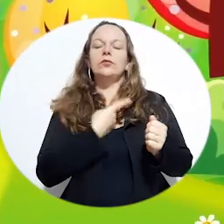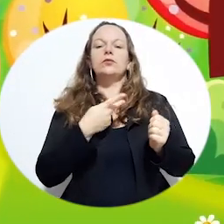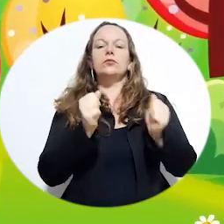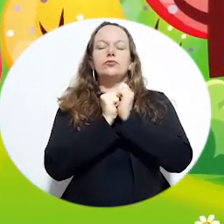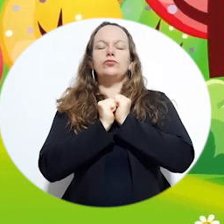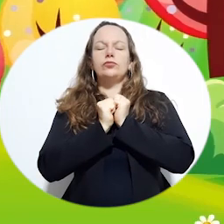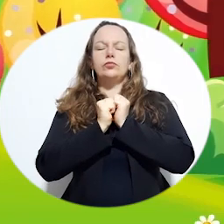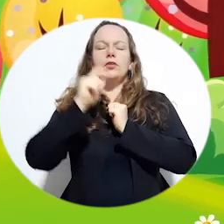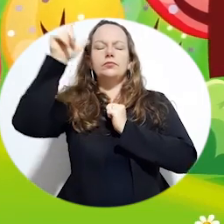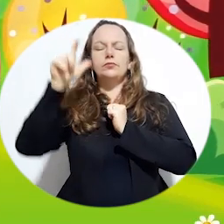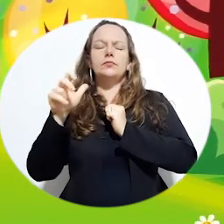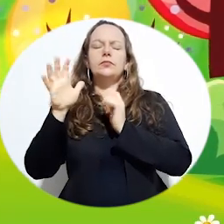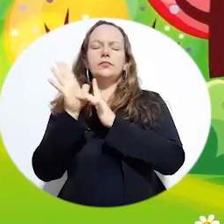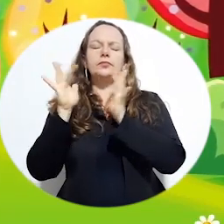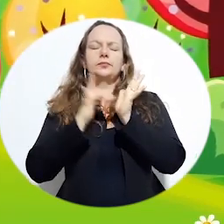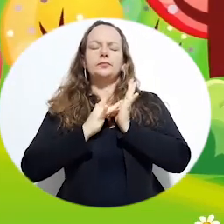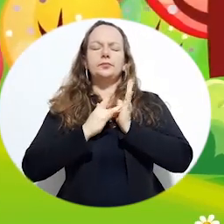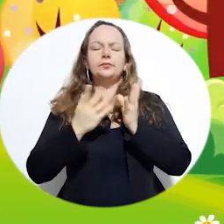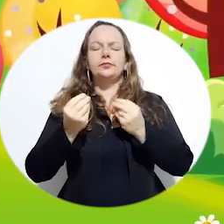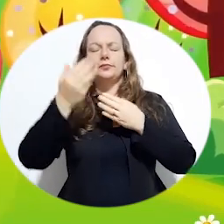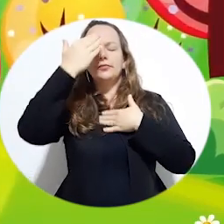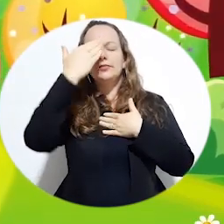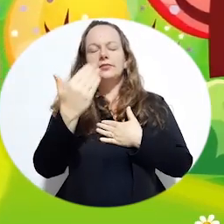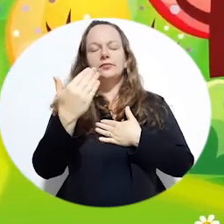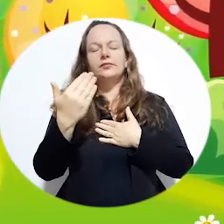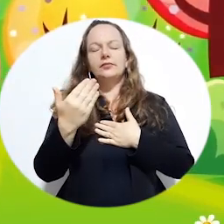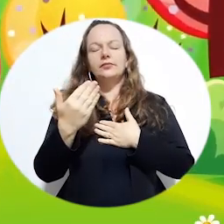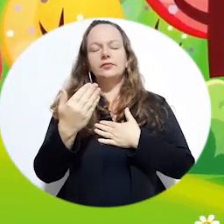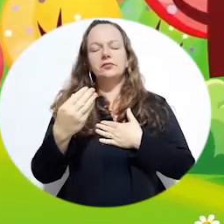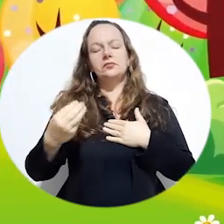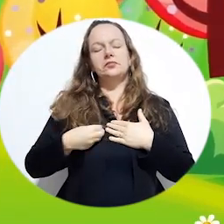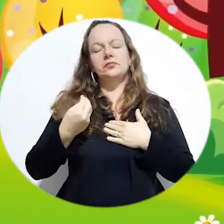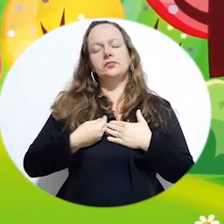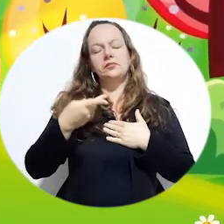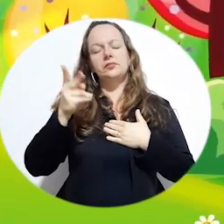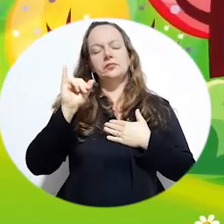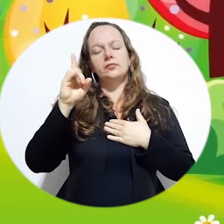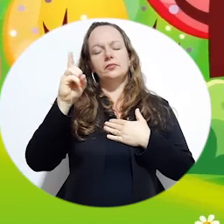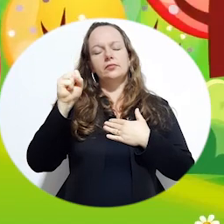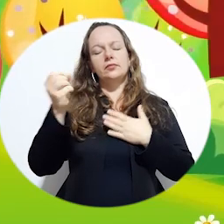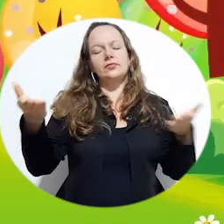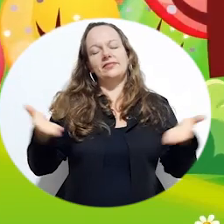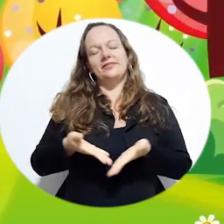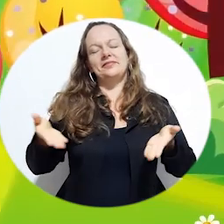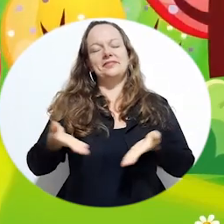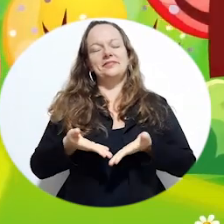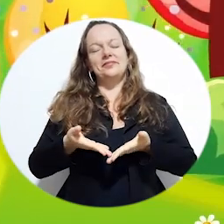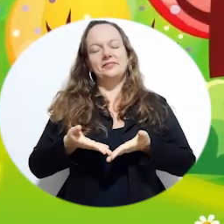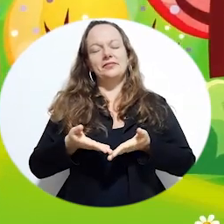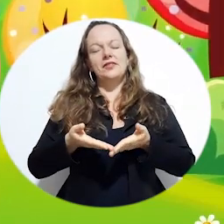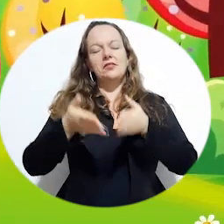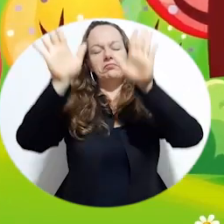oração comigo. Senhor Jesus, muito obrigado pelo Vida Kids de hoje.